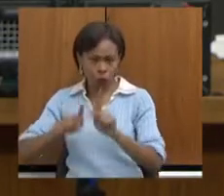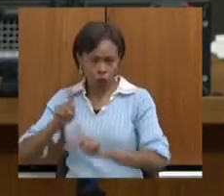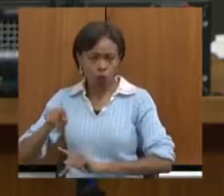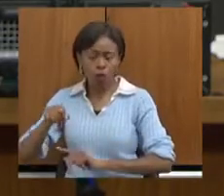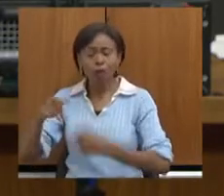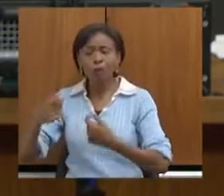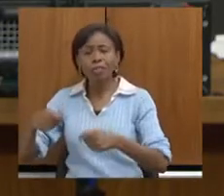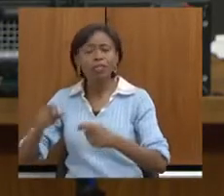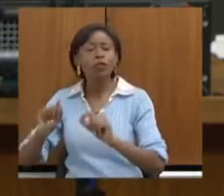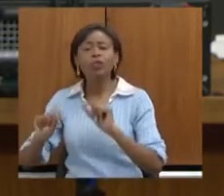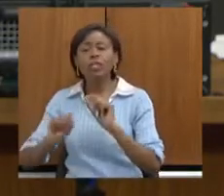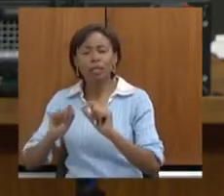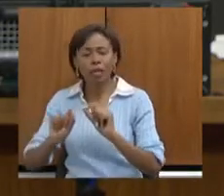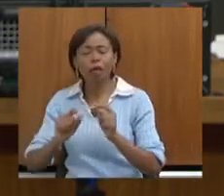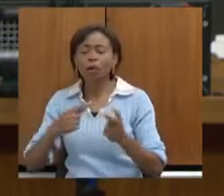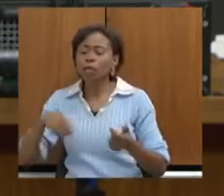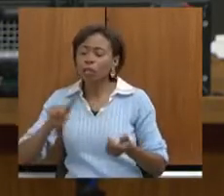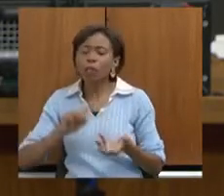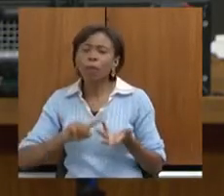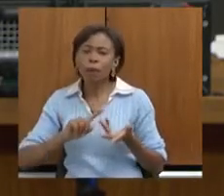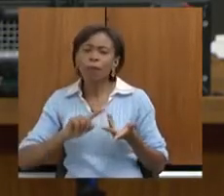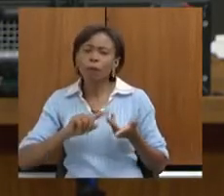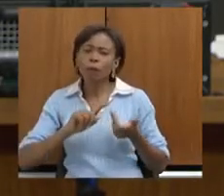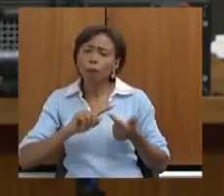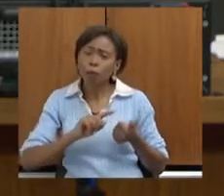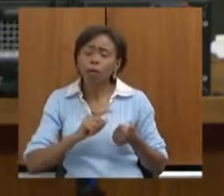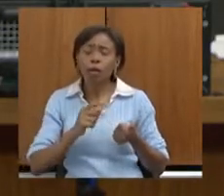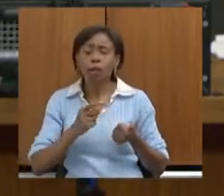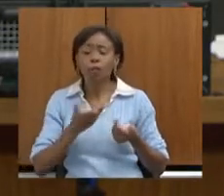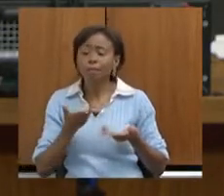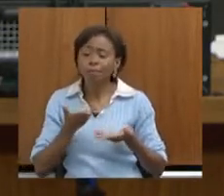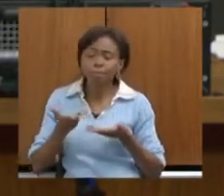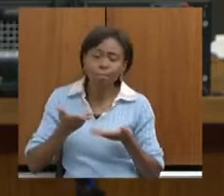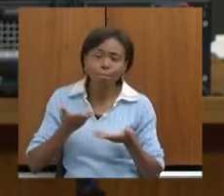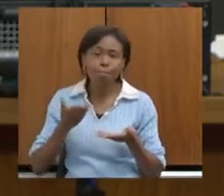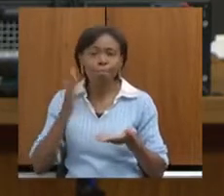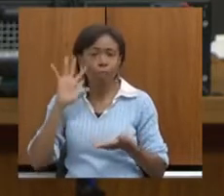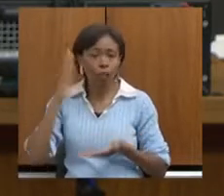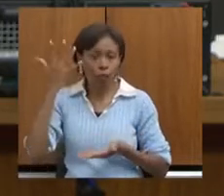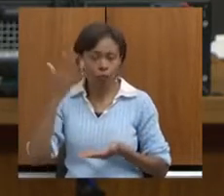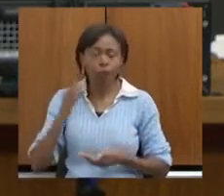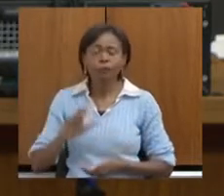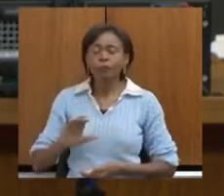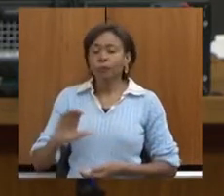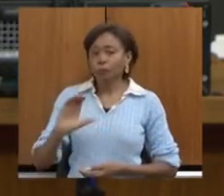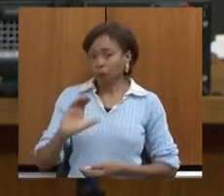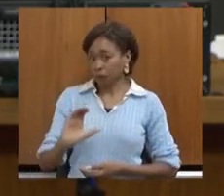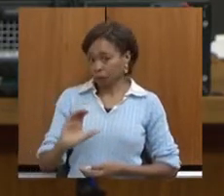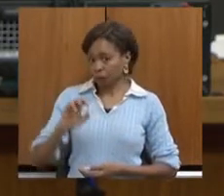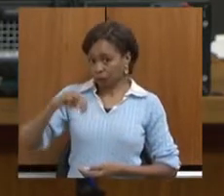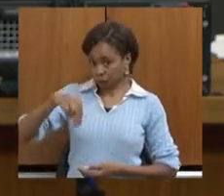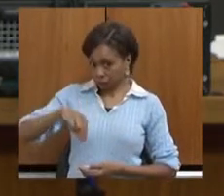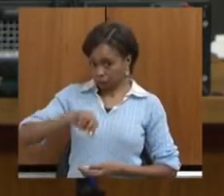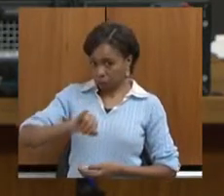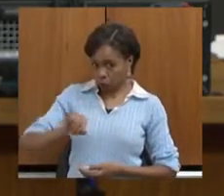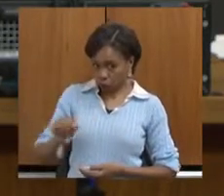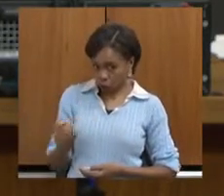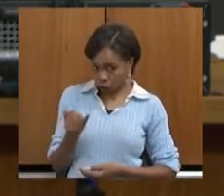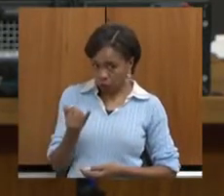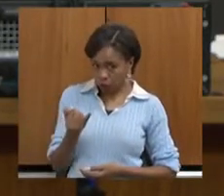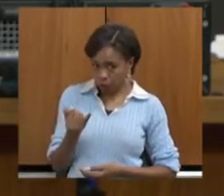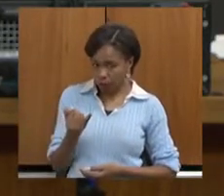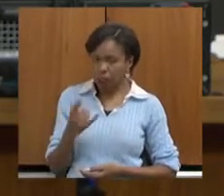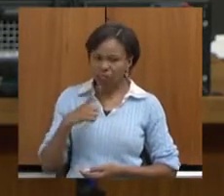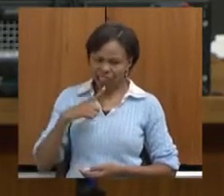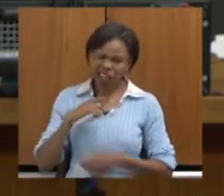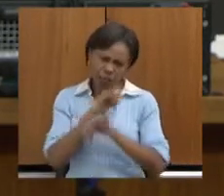mesa de repactuação além disso para o CNJ né ele ele fez né como é de domínio público